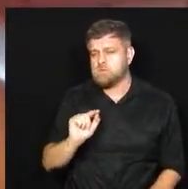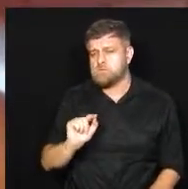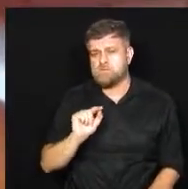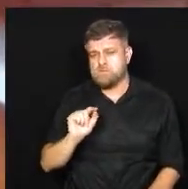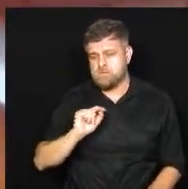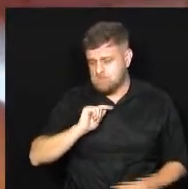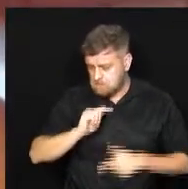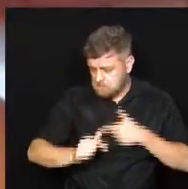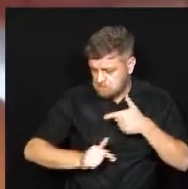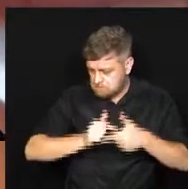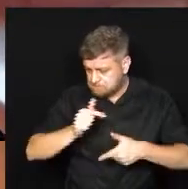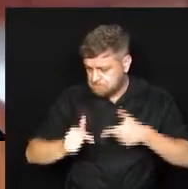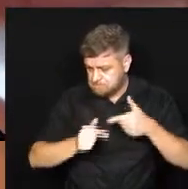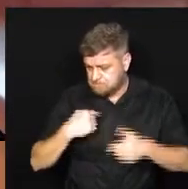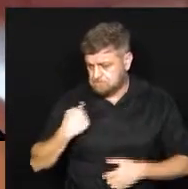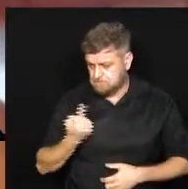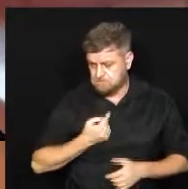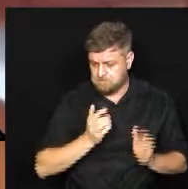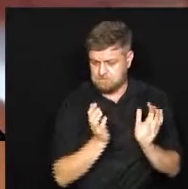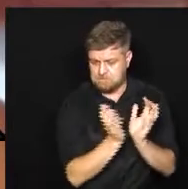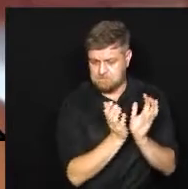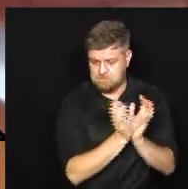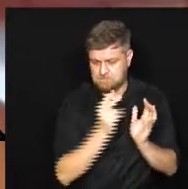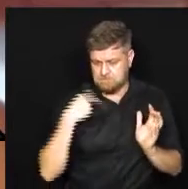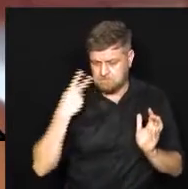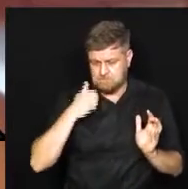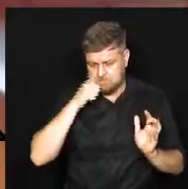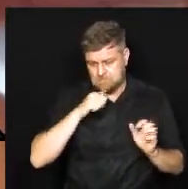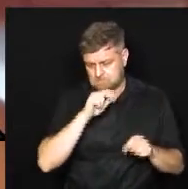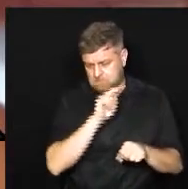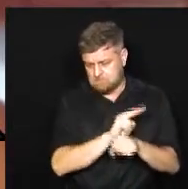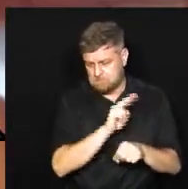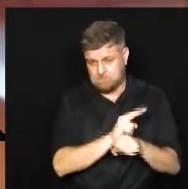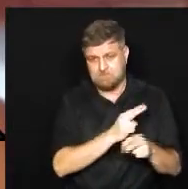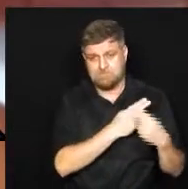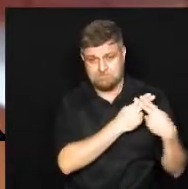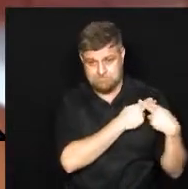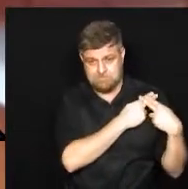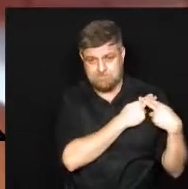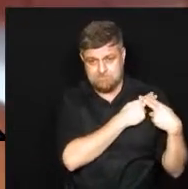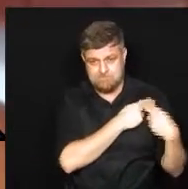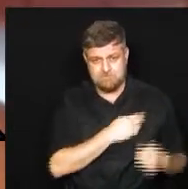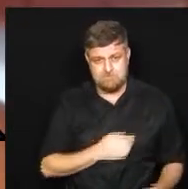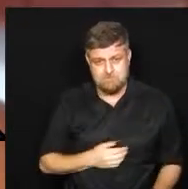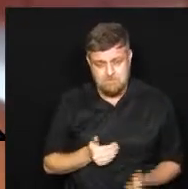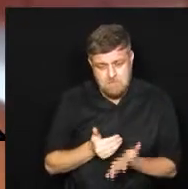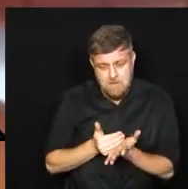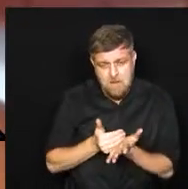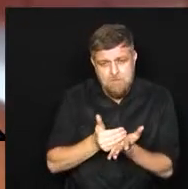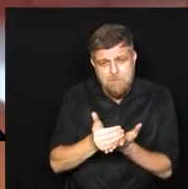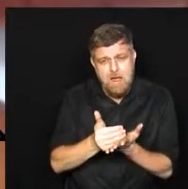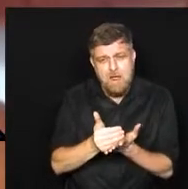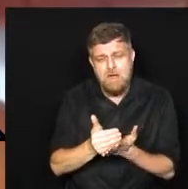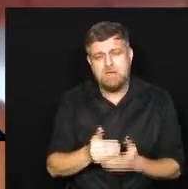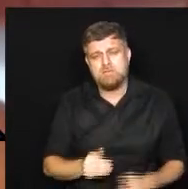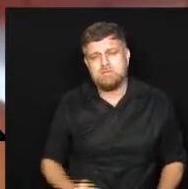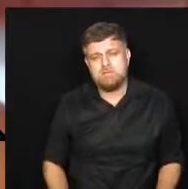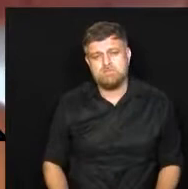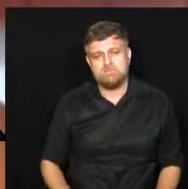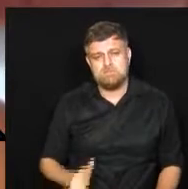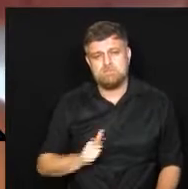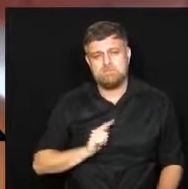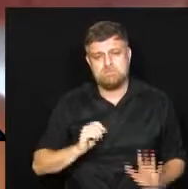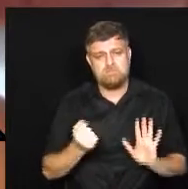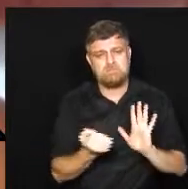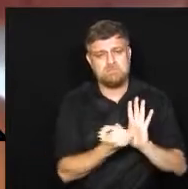o trabalho dessa comissão, né? O ponto inicial do trabalho dessa comissão, ela tem como